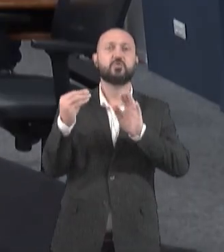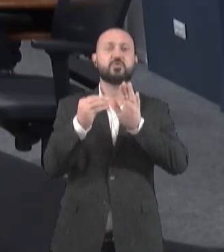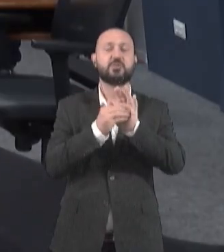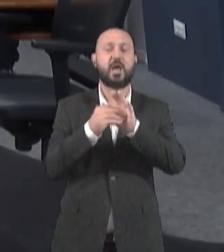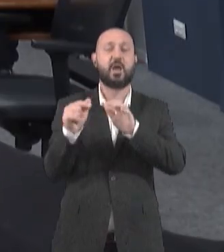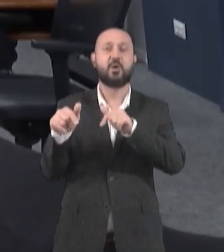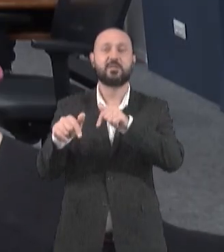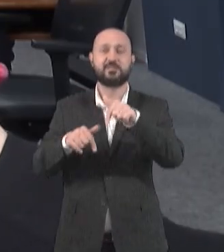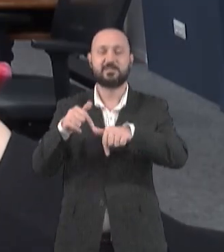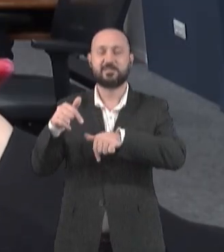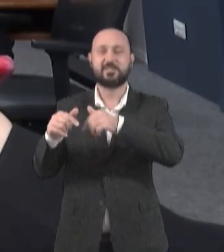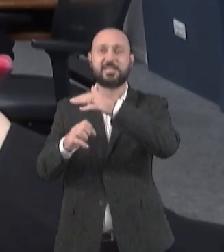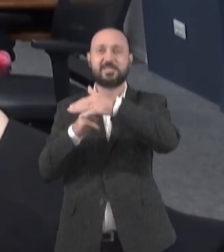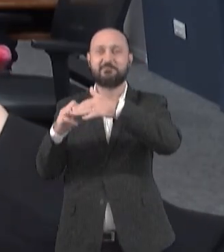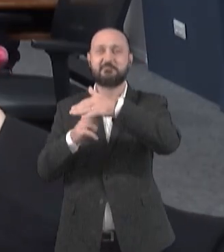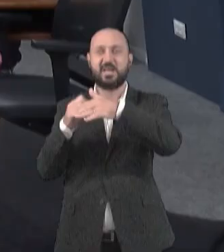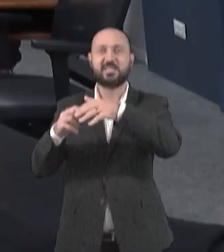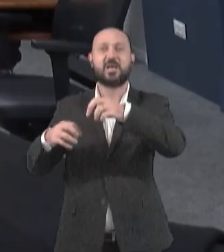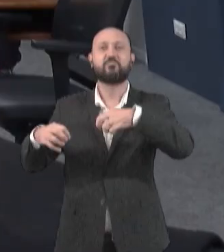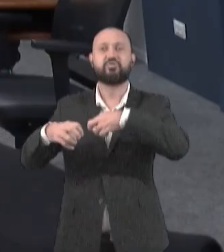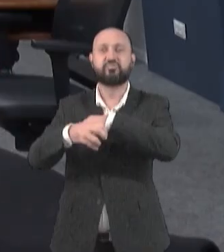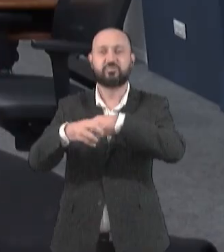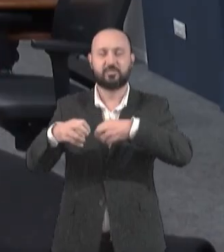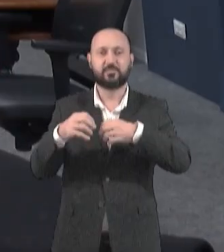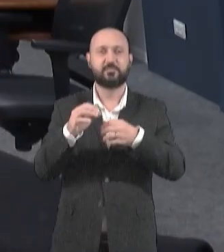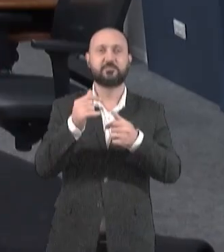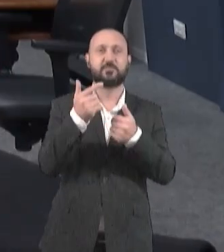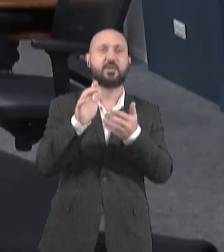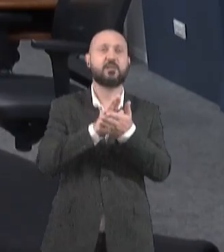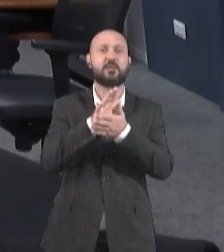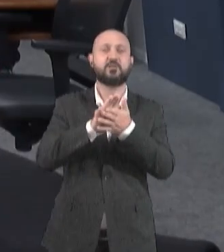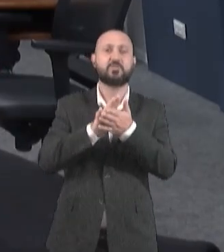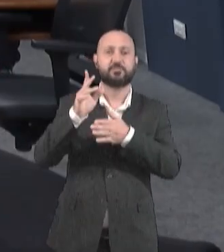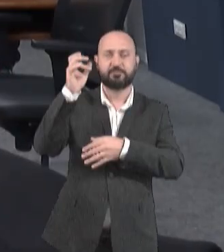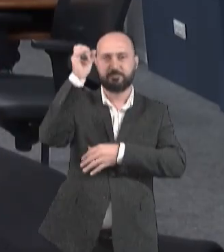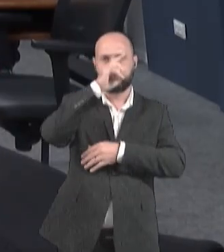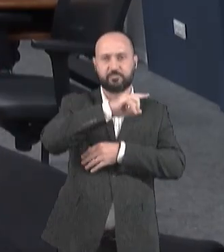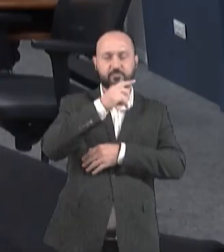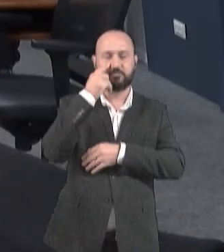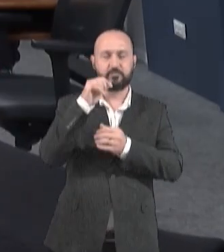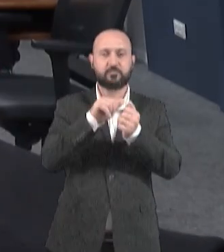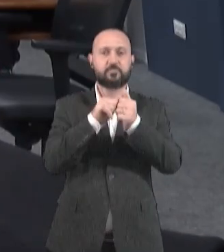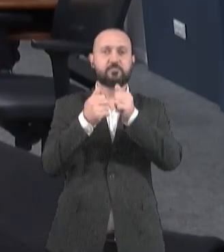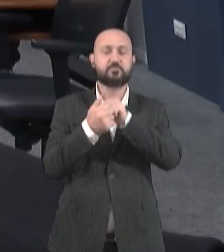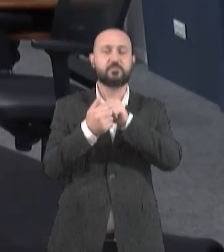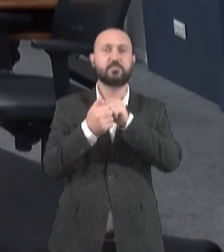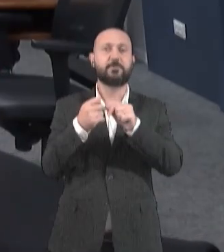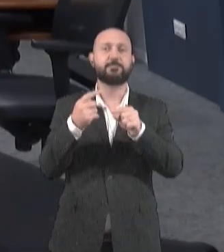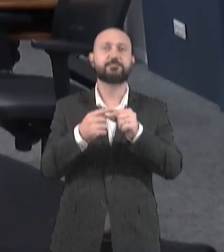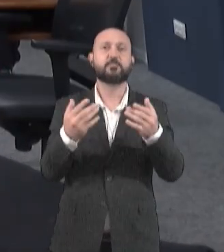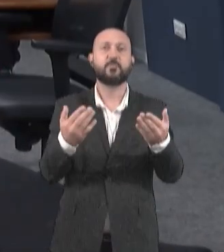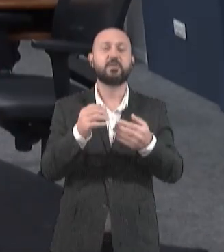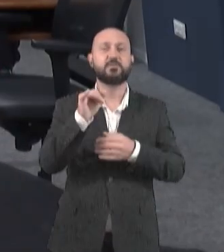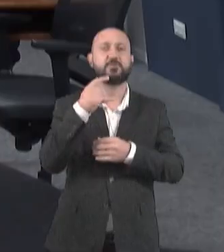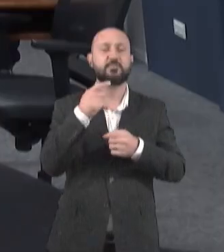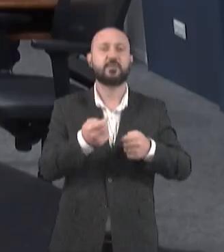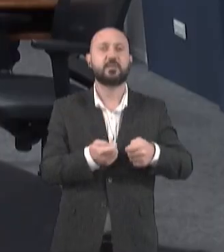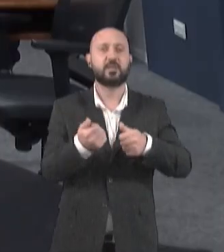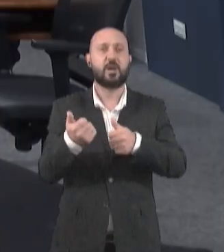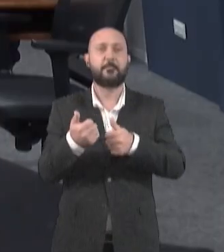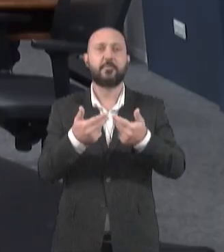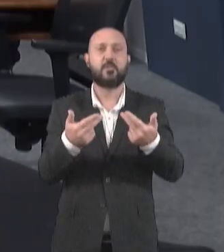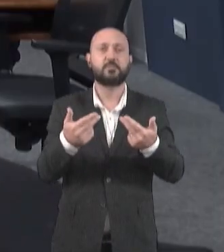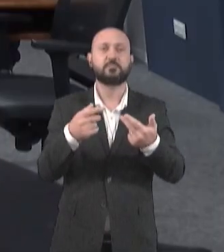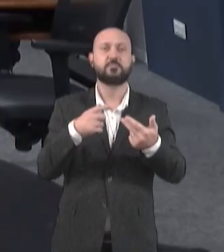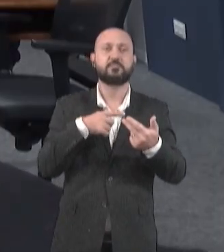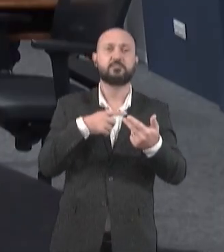das transportadoras. Portanto, não é nada de difícil de ser adaptado, até porque se você vai entregar um produto